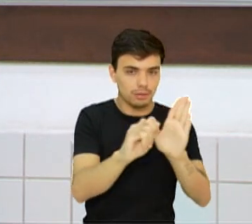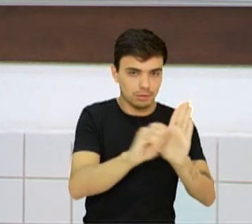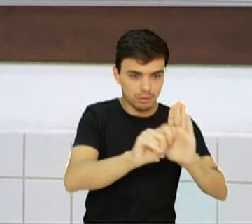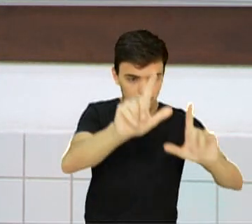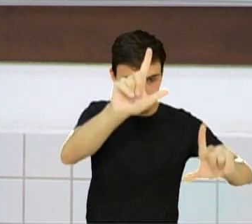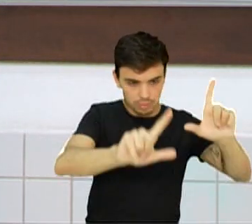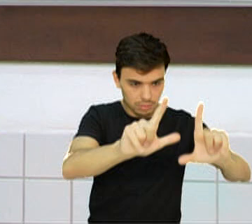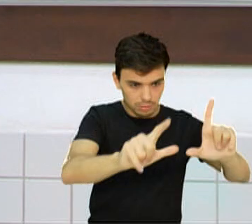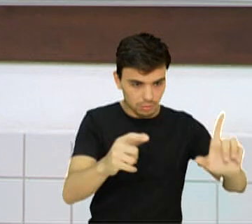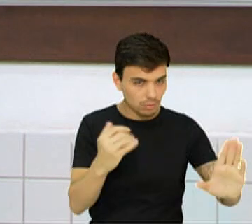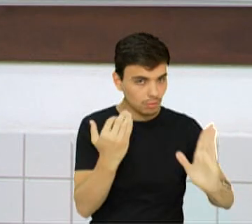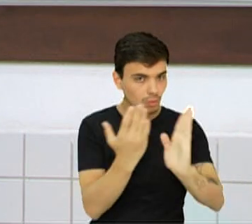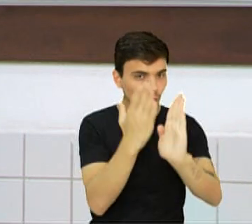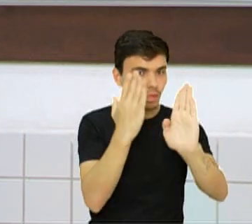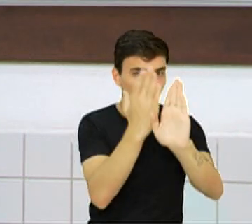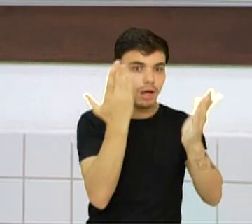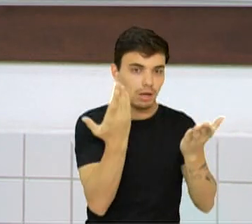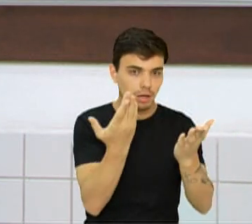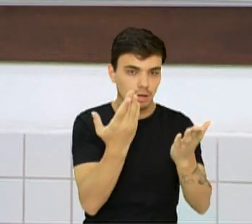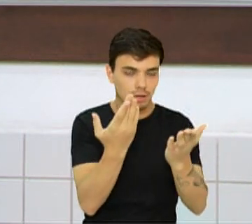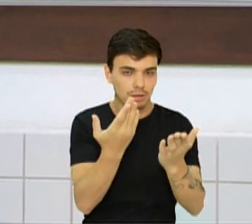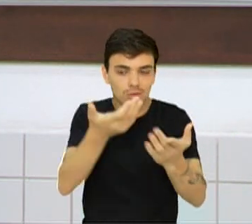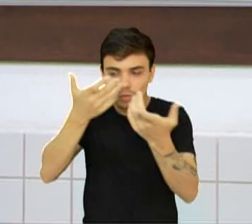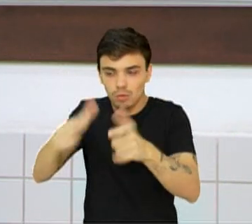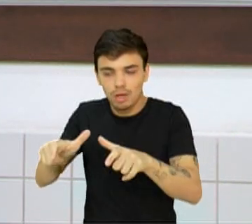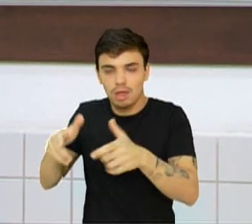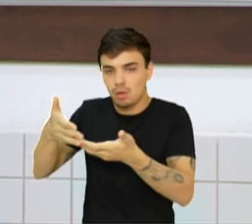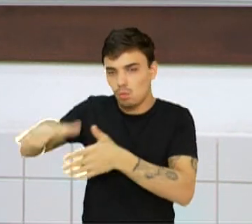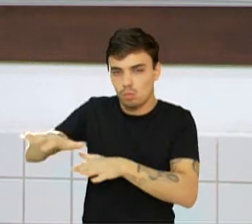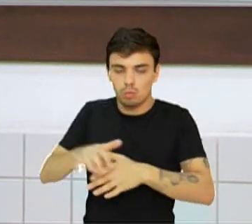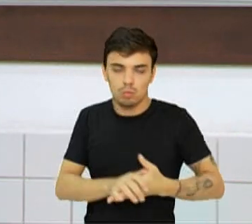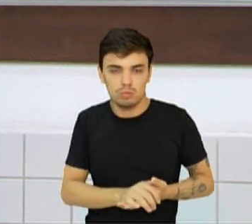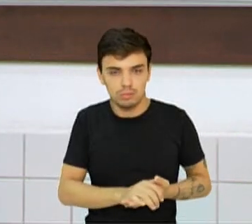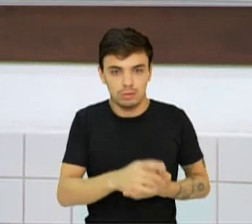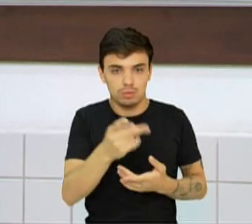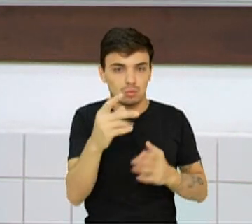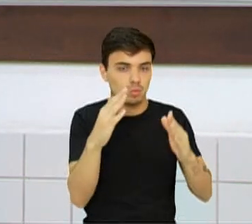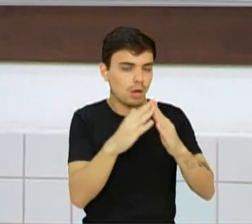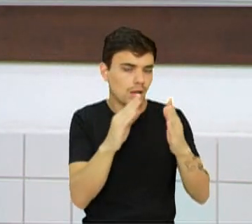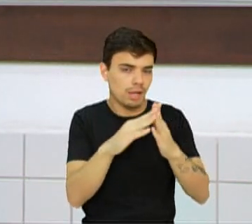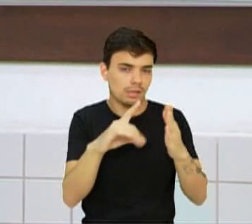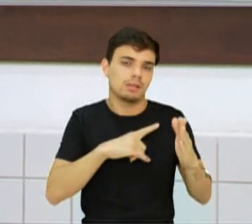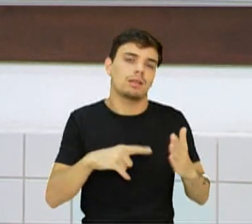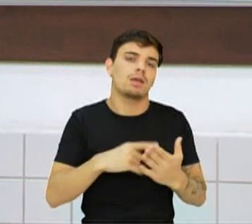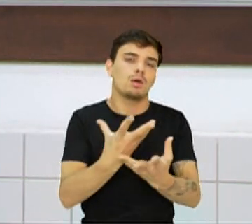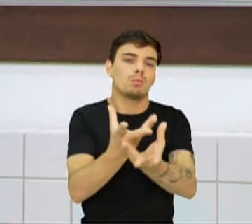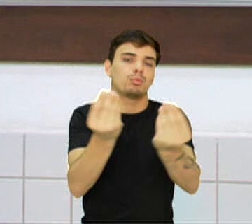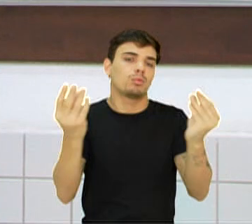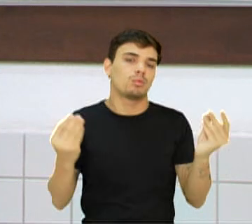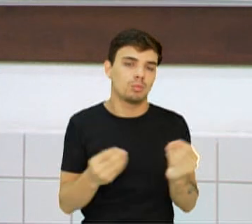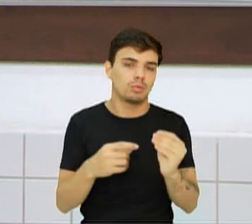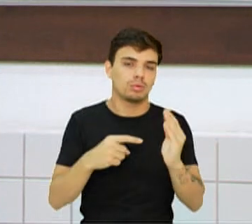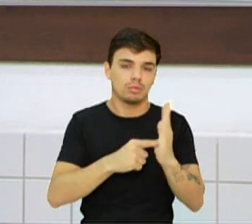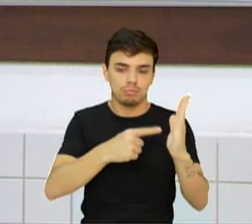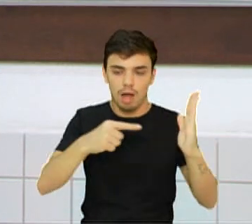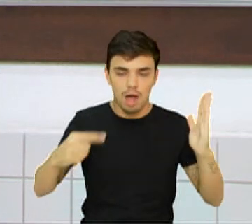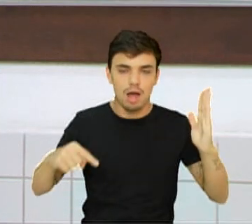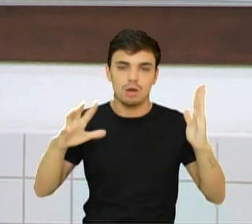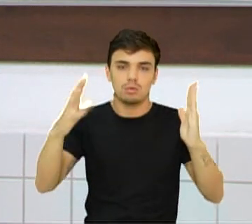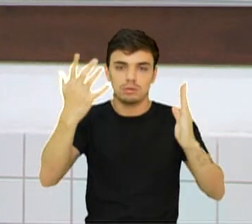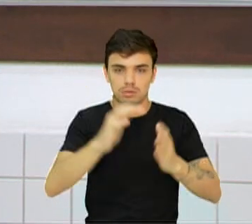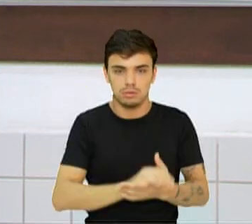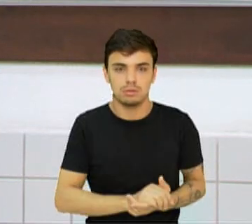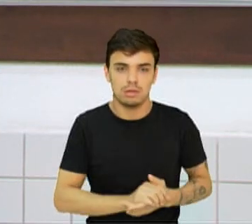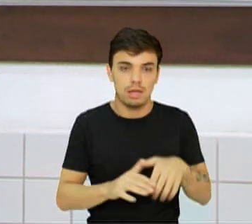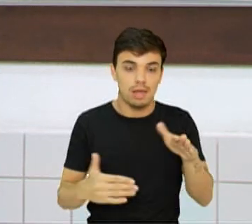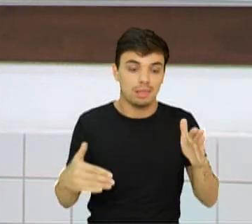sinal do controle remoto. Ele não quer ver outros sinais. Porque na tua casa tem milhares de sinais acontecendo, né? Chegando